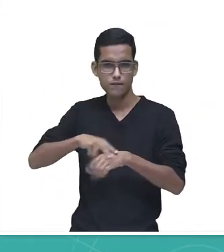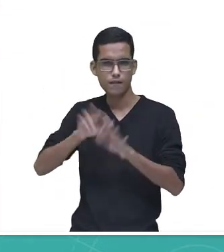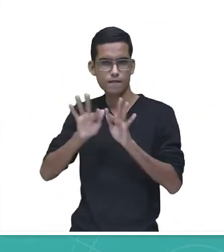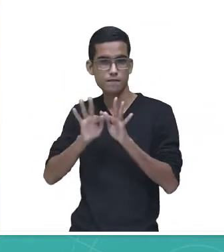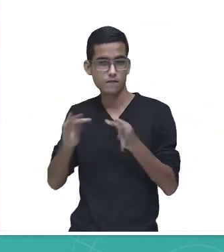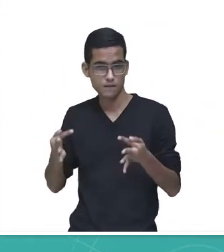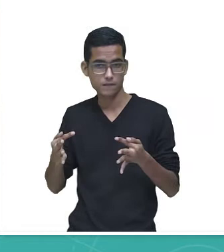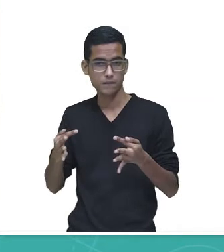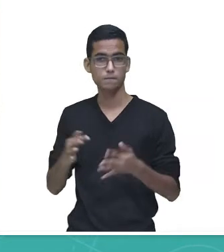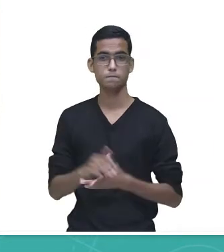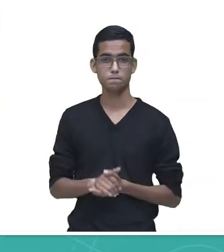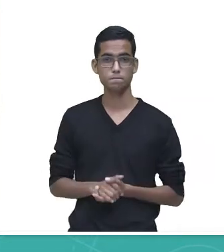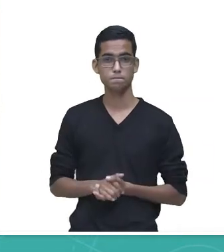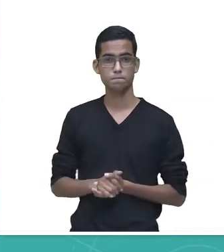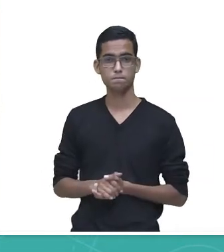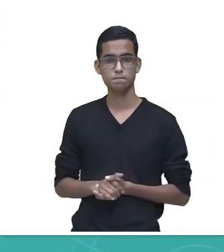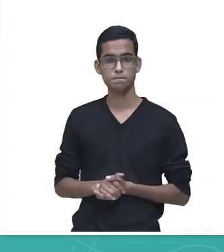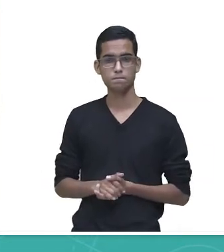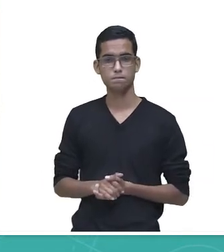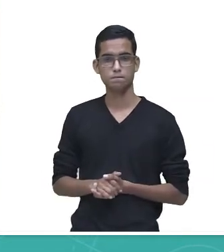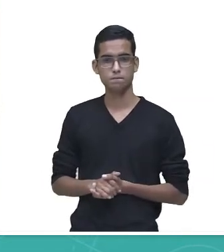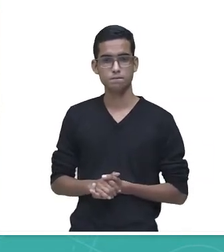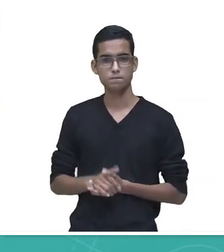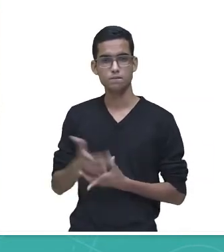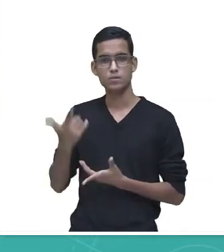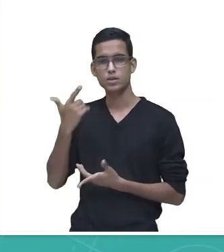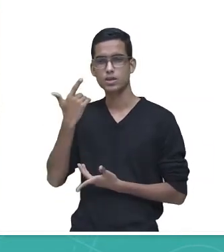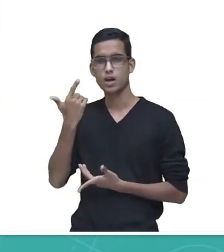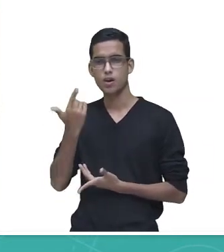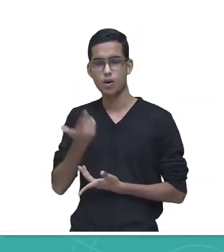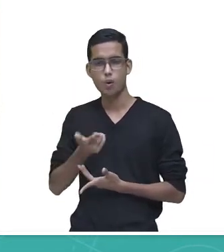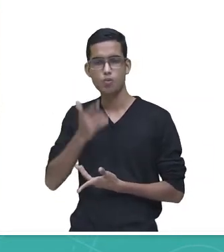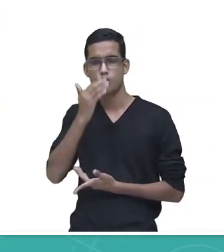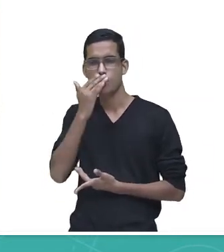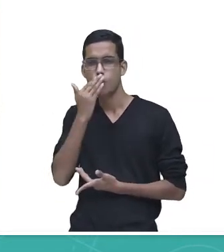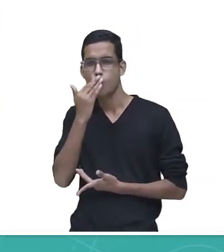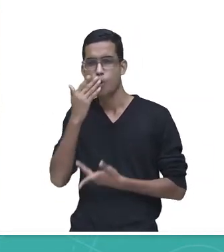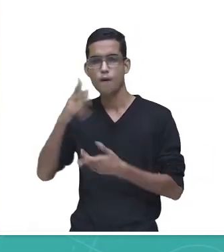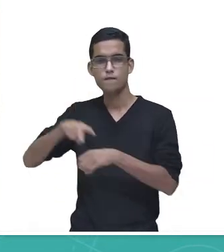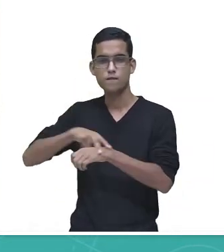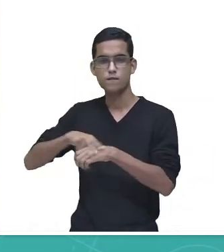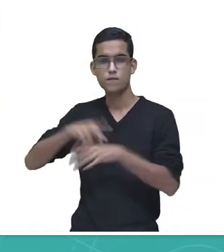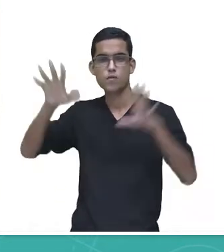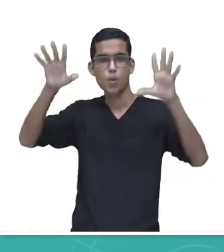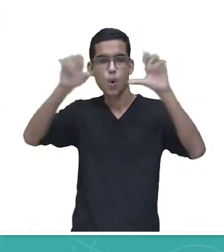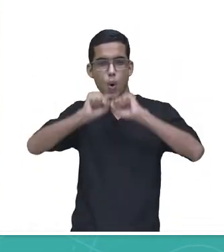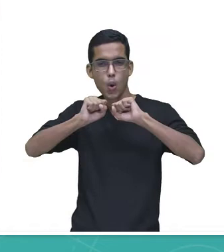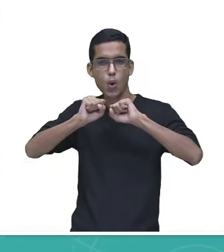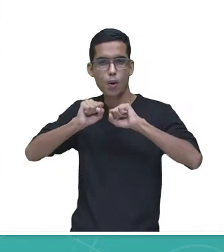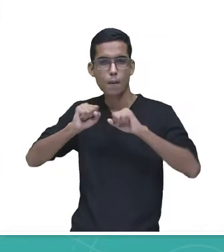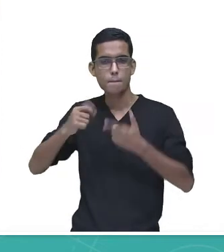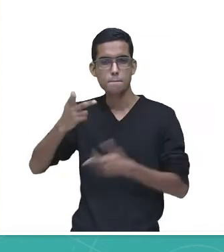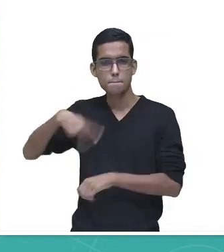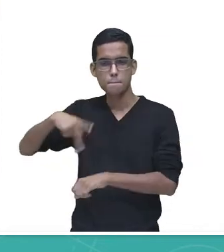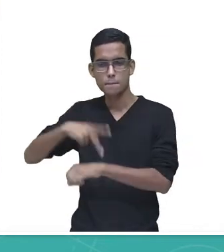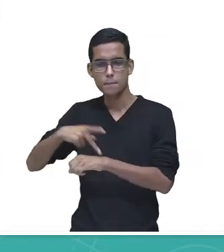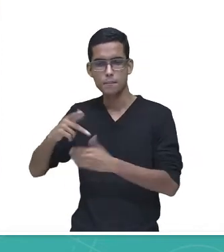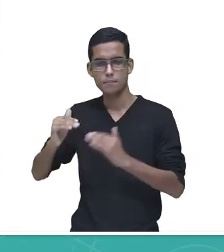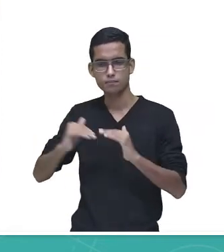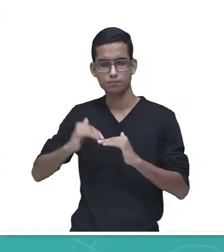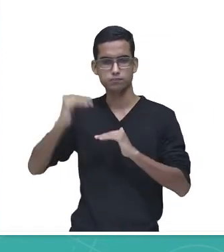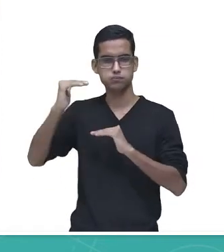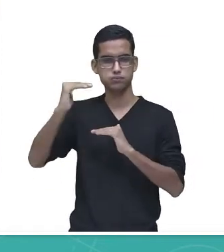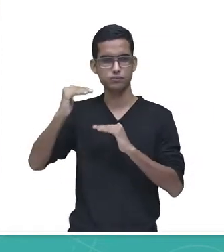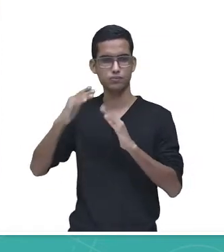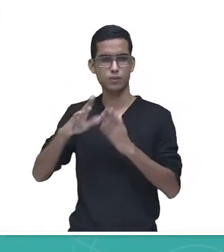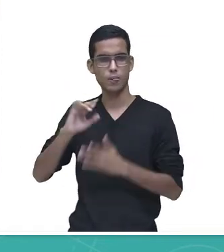que está em verde abacate, médio. E o que está em tonalidade mais alta, né, de verde, o